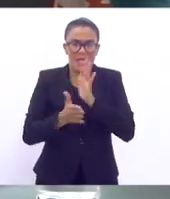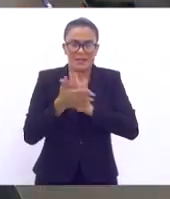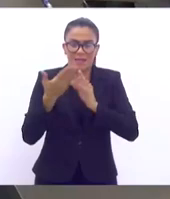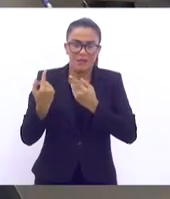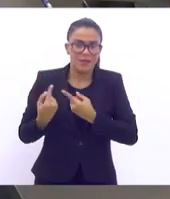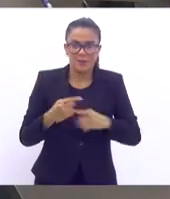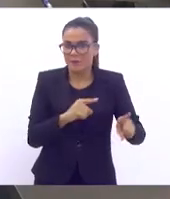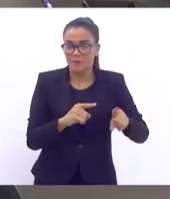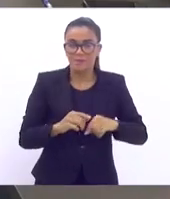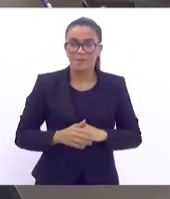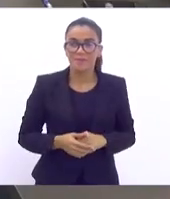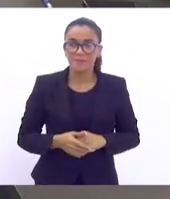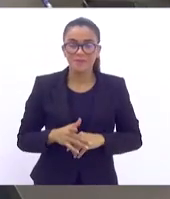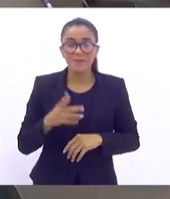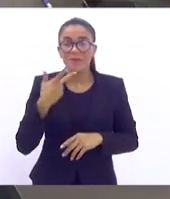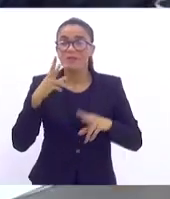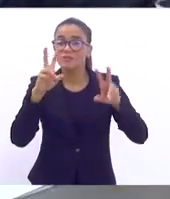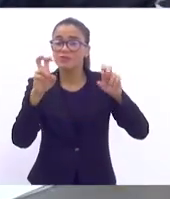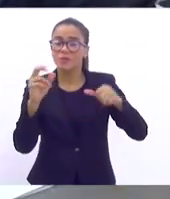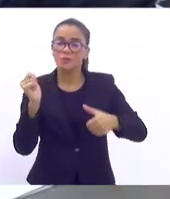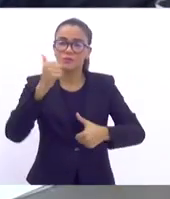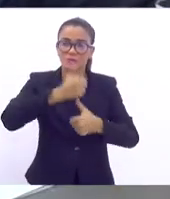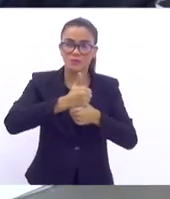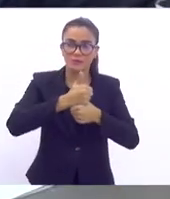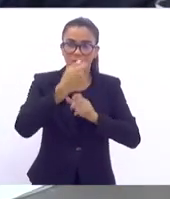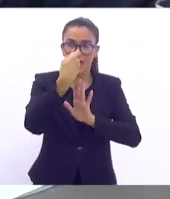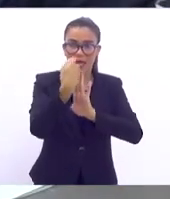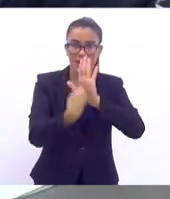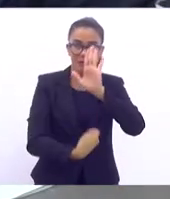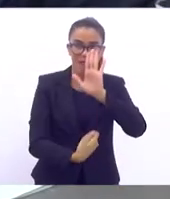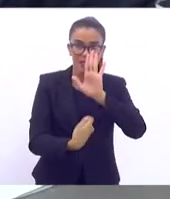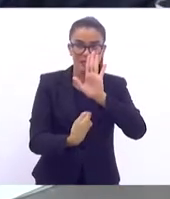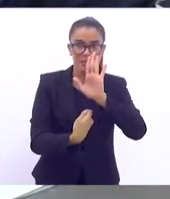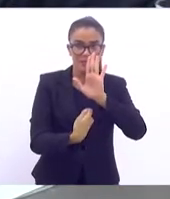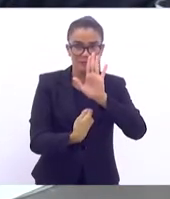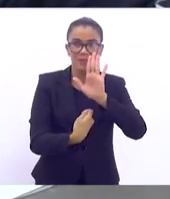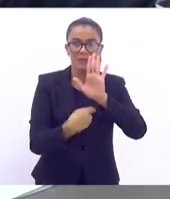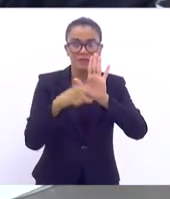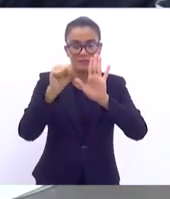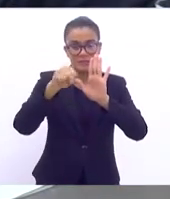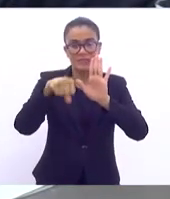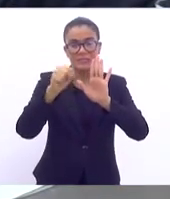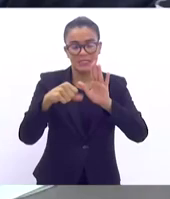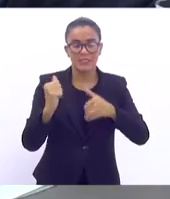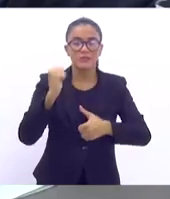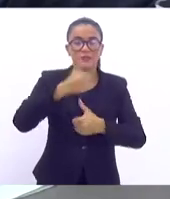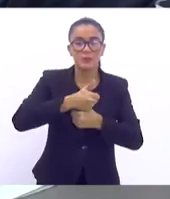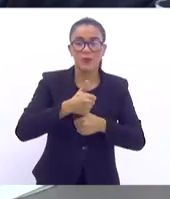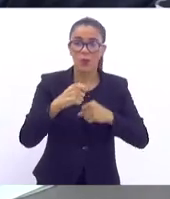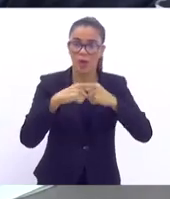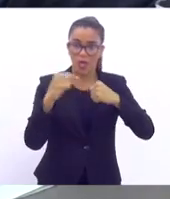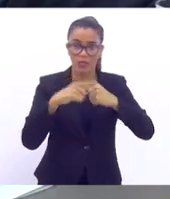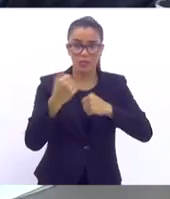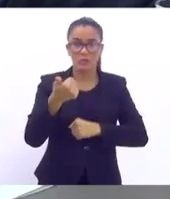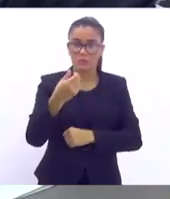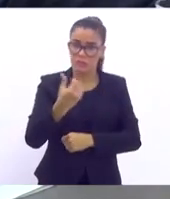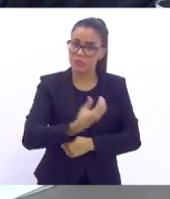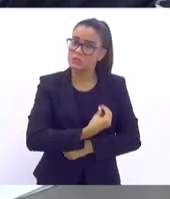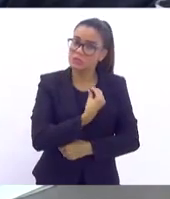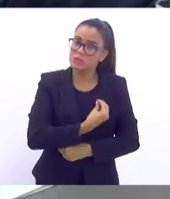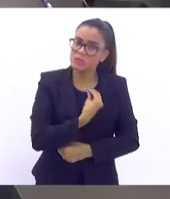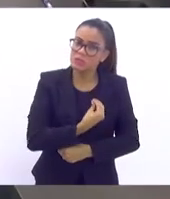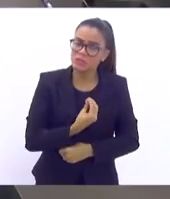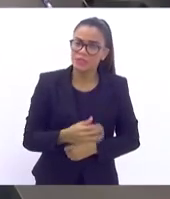propôs em cima do do substitutivo que foi a redação dada pela pela comissão então o artigo 16 existe um substitutivo